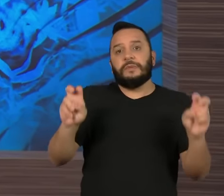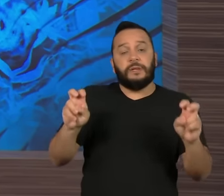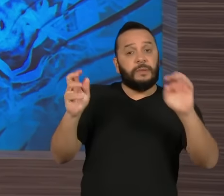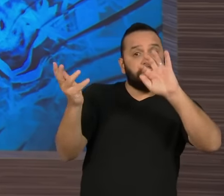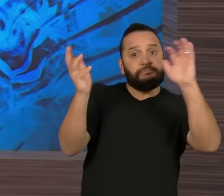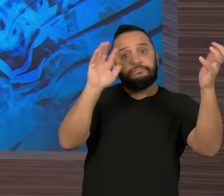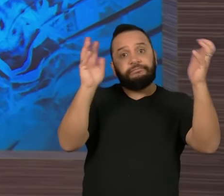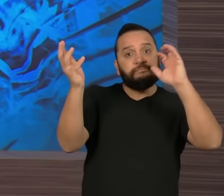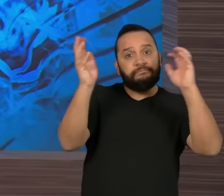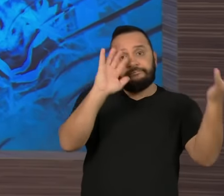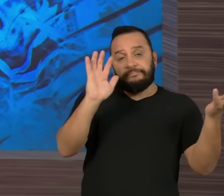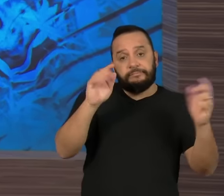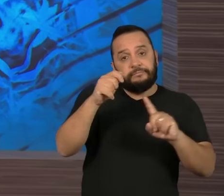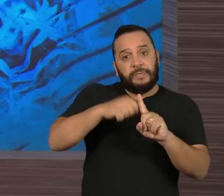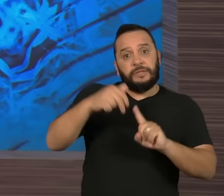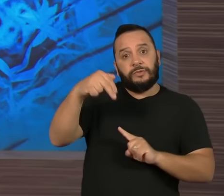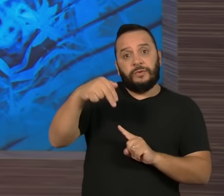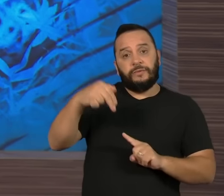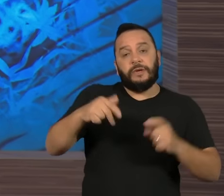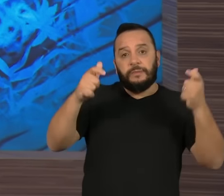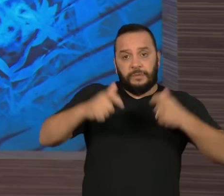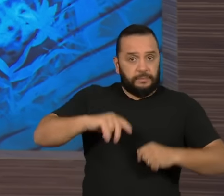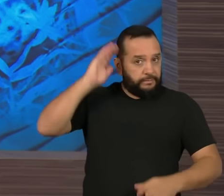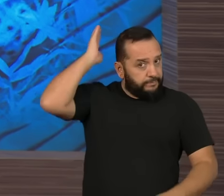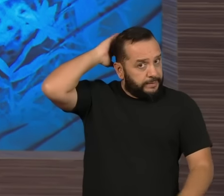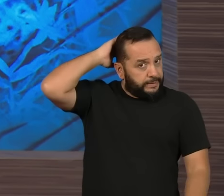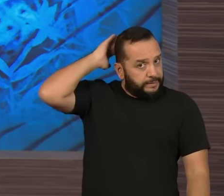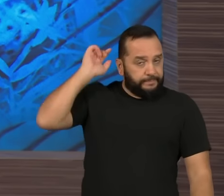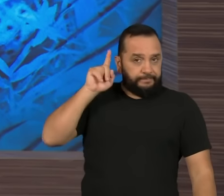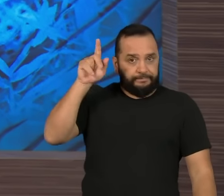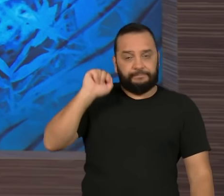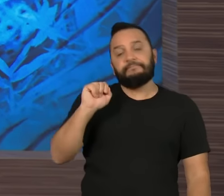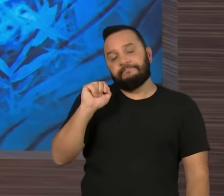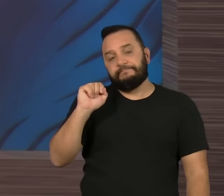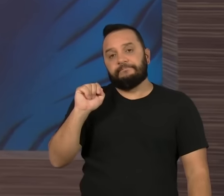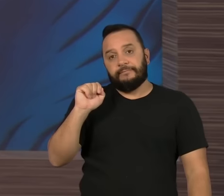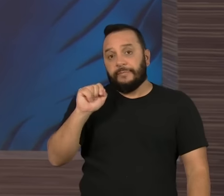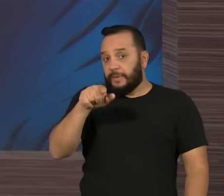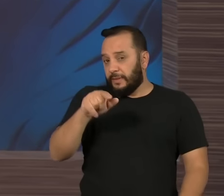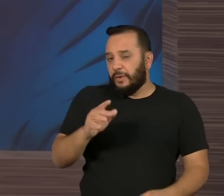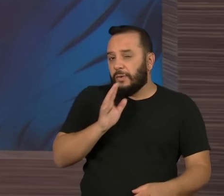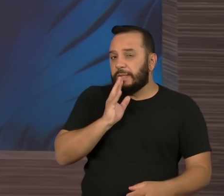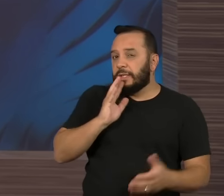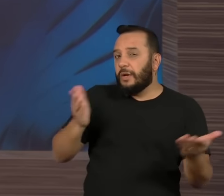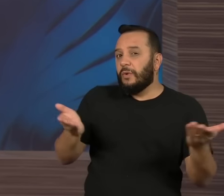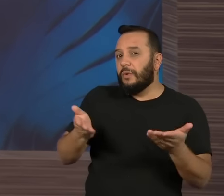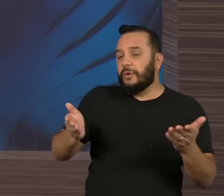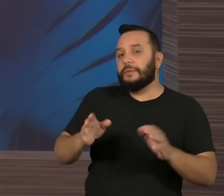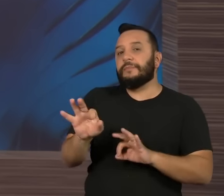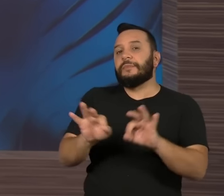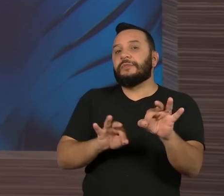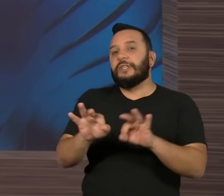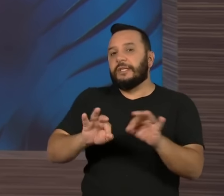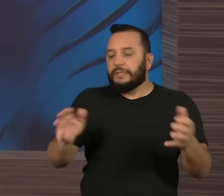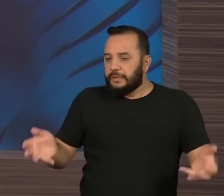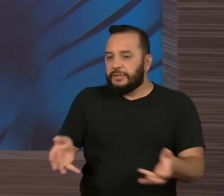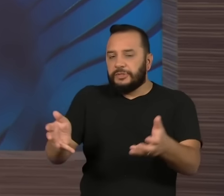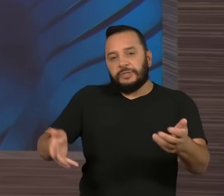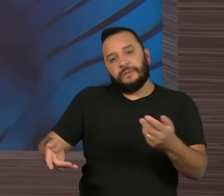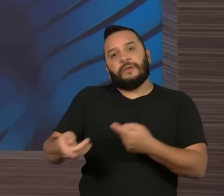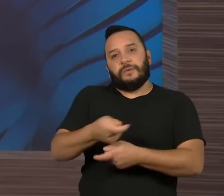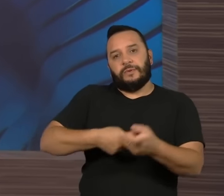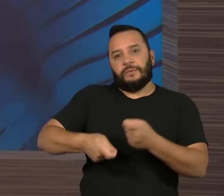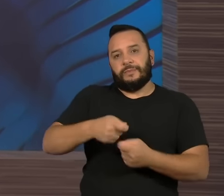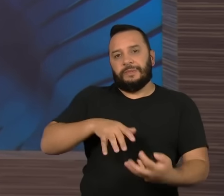que vai acontecer em novembro em Belém, no Pará. Conheça hoje os projetos de incentivo à bioeconomia, um modelo